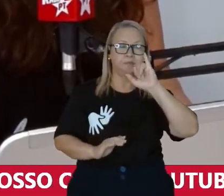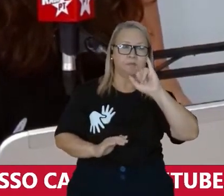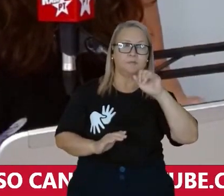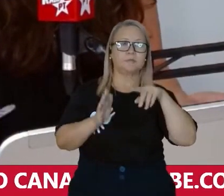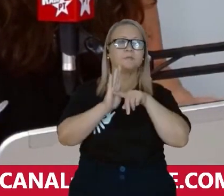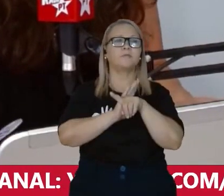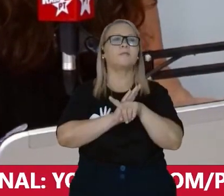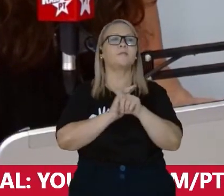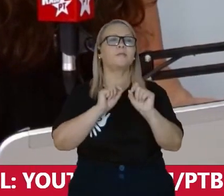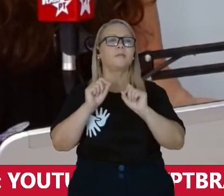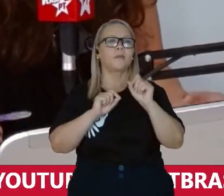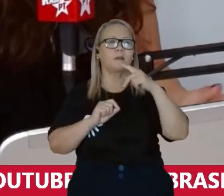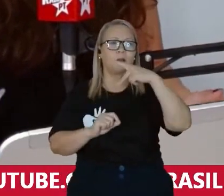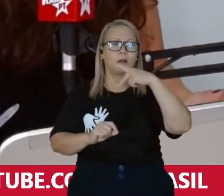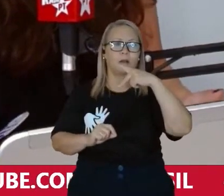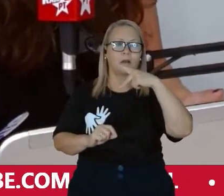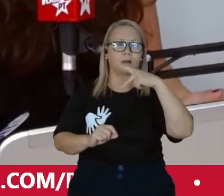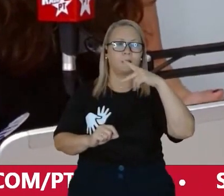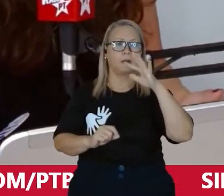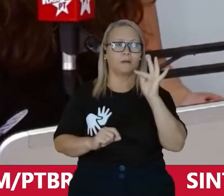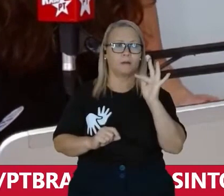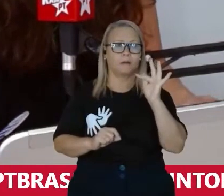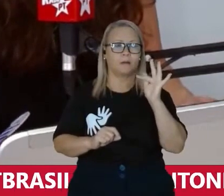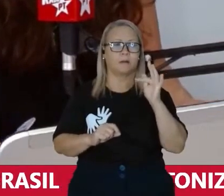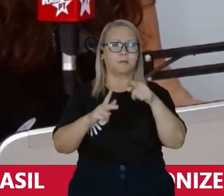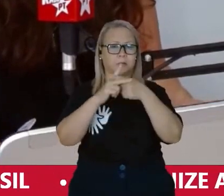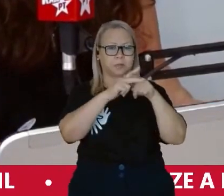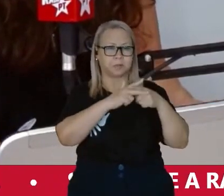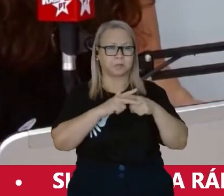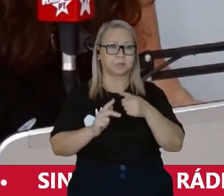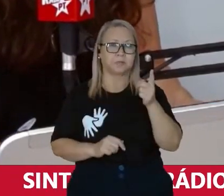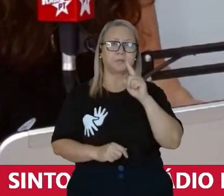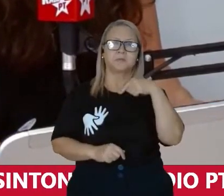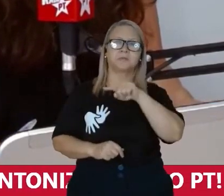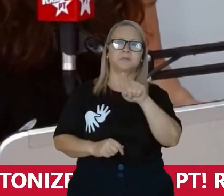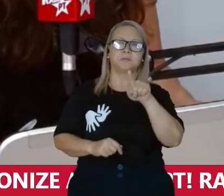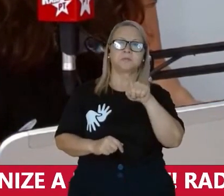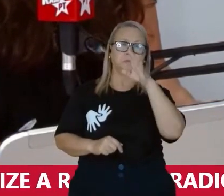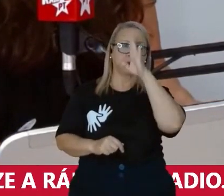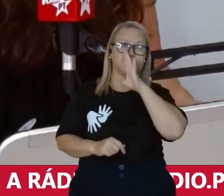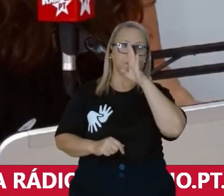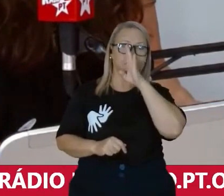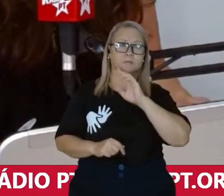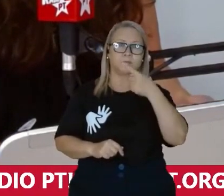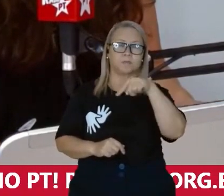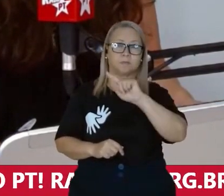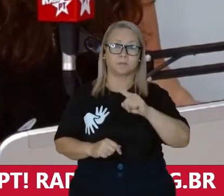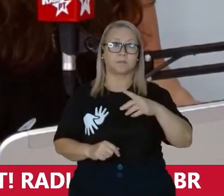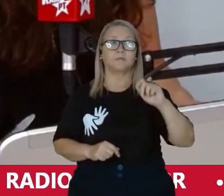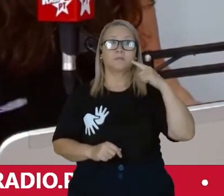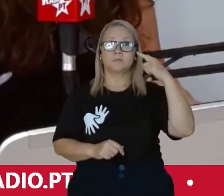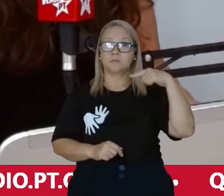perguntando, e a PF, né? Que também está totalmente aparelhada, não foi atrás dos perfis de vocês? Delegados bolsonaristas